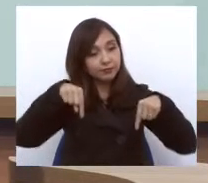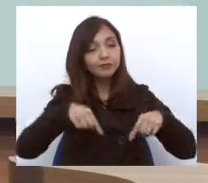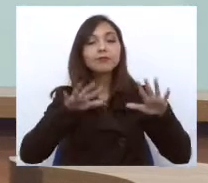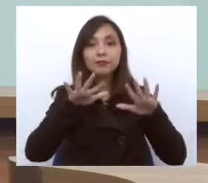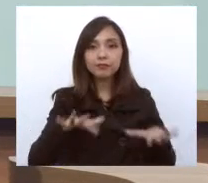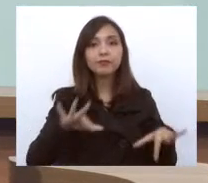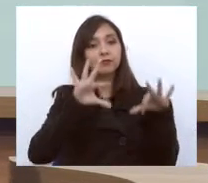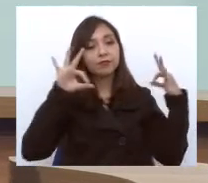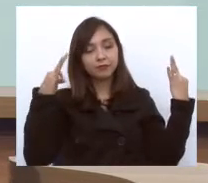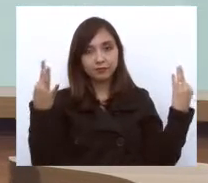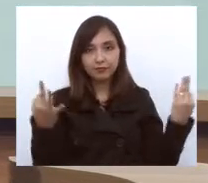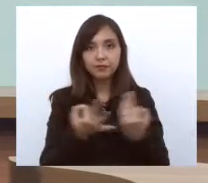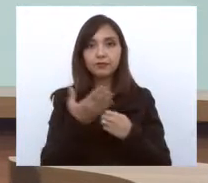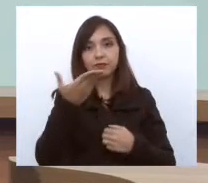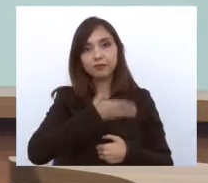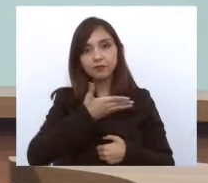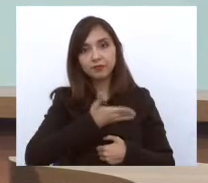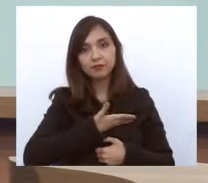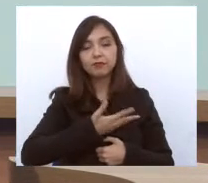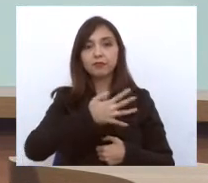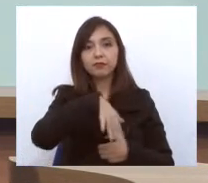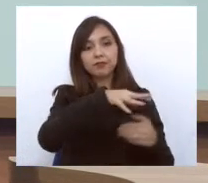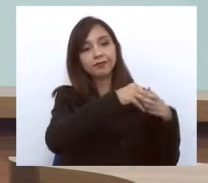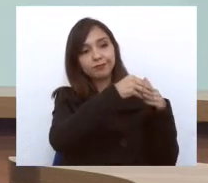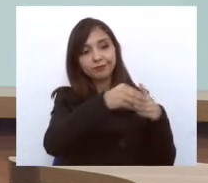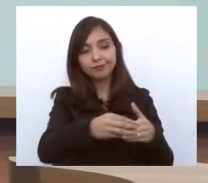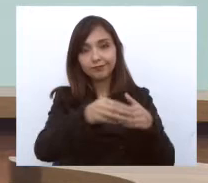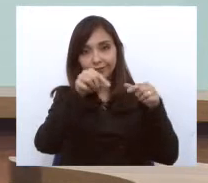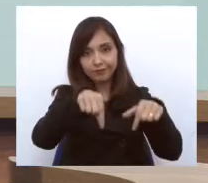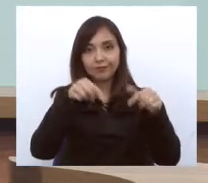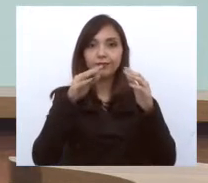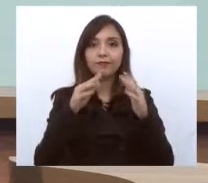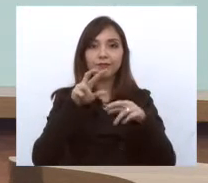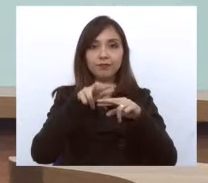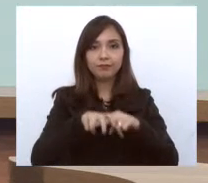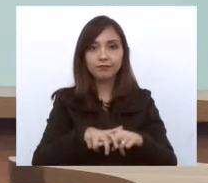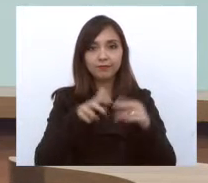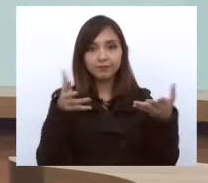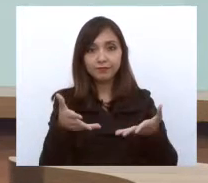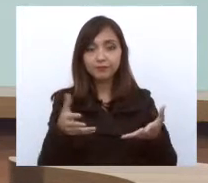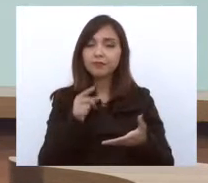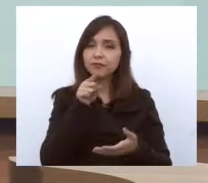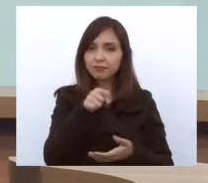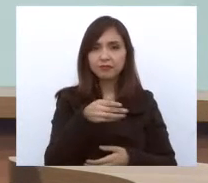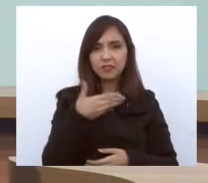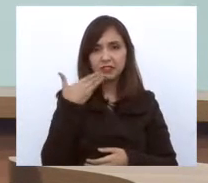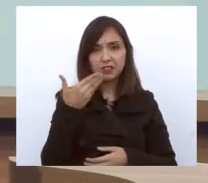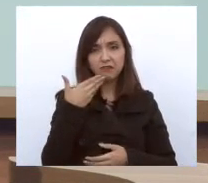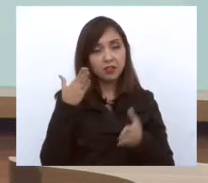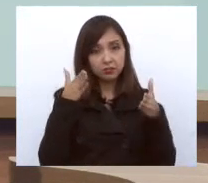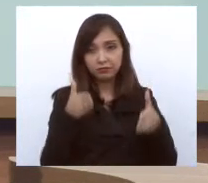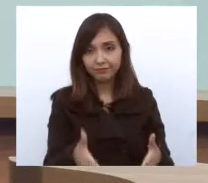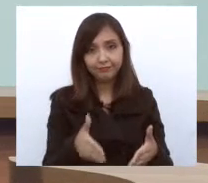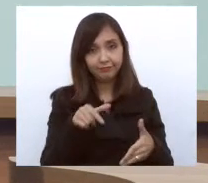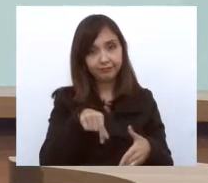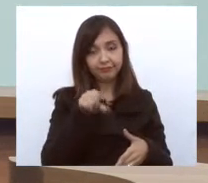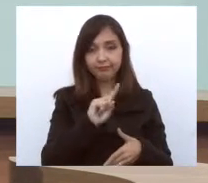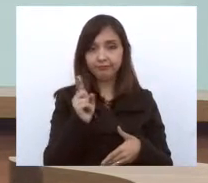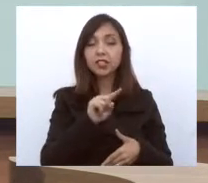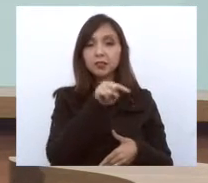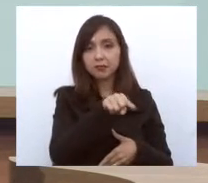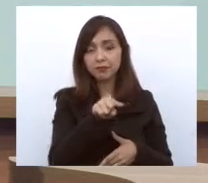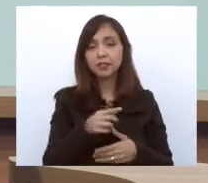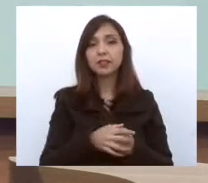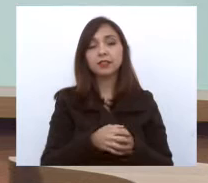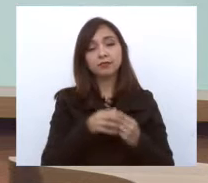seus familiares, aos seus amigos que o conduziu a esta cadeira, saber que não é tão simples chegar, mas Vossa